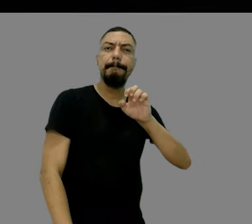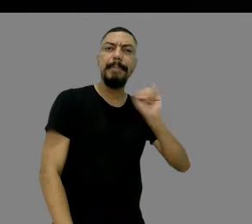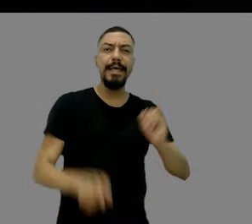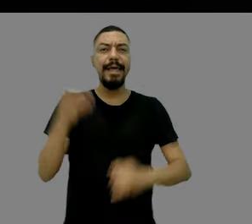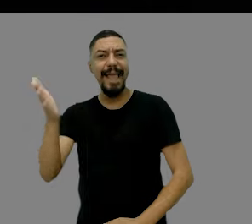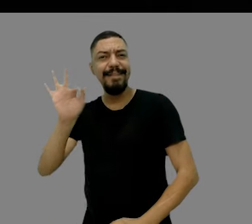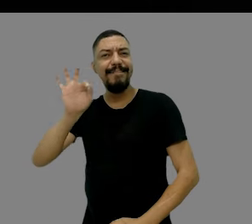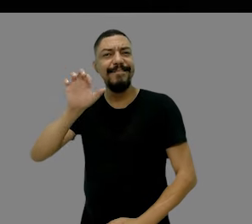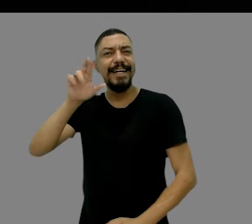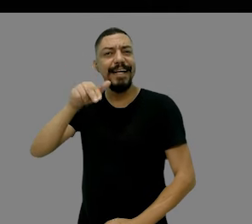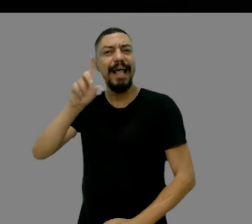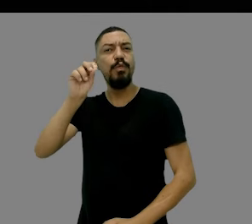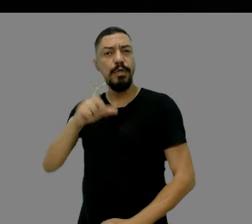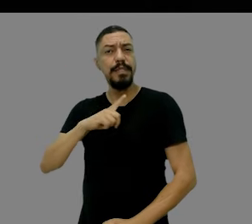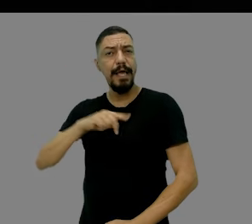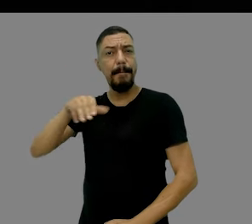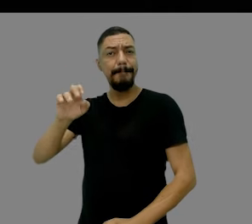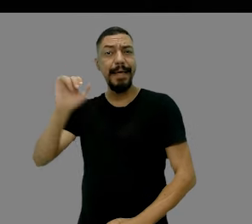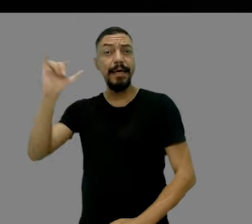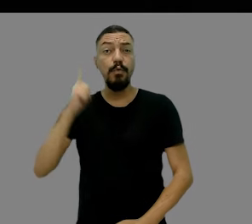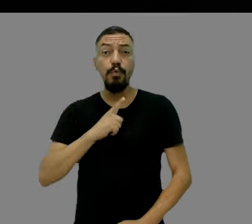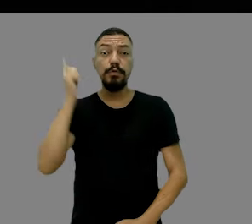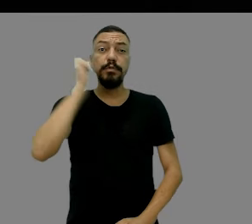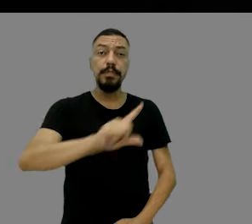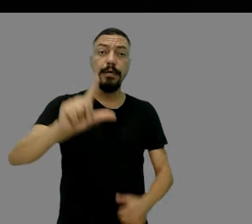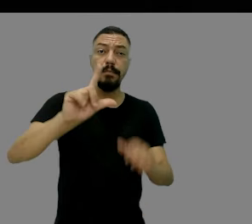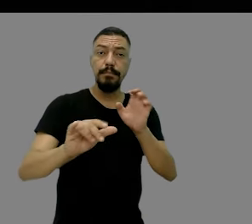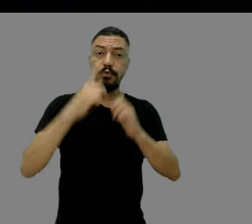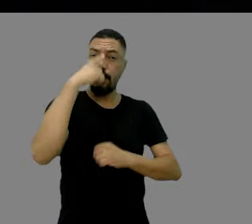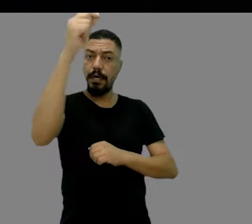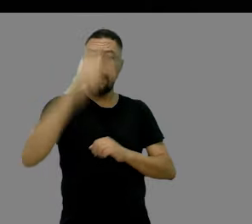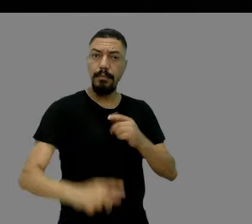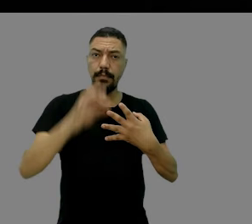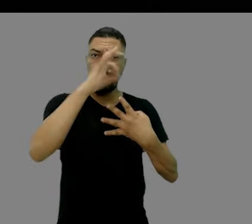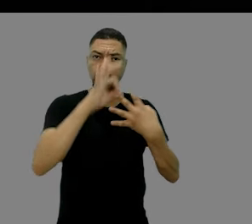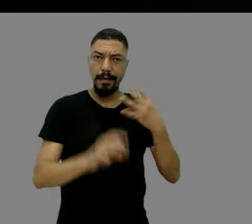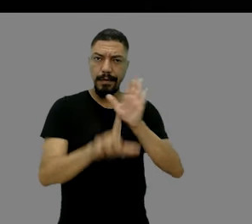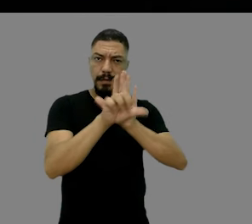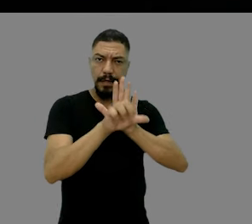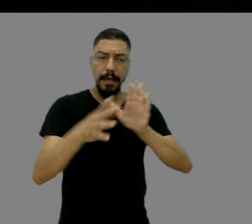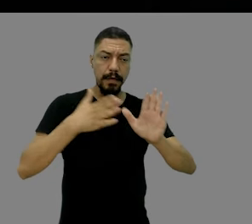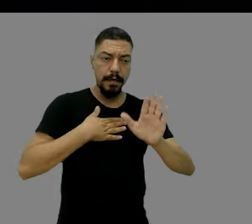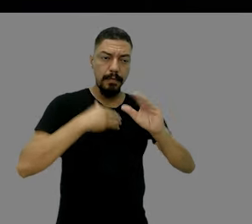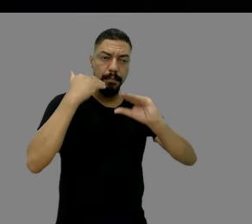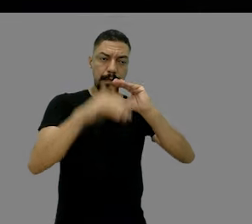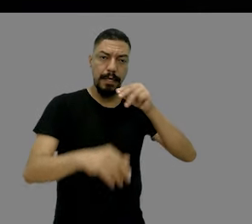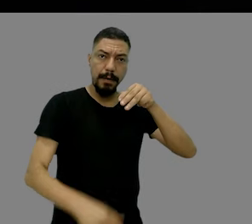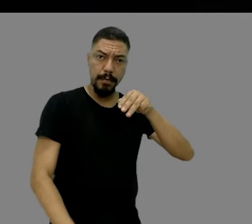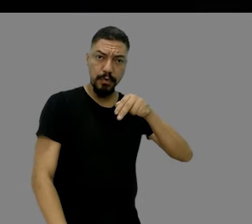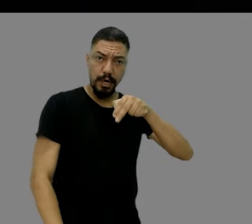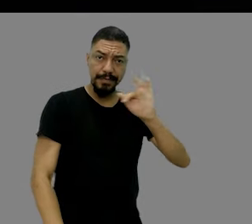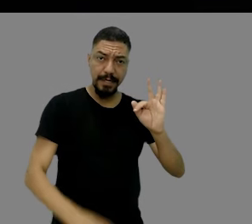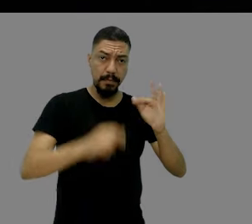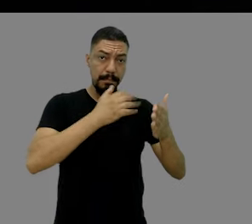ganhei o projeto, a Paulo Gustavo. Então, eu vou emitir da minha MEI uma nota fiscal para o meu CPF. Isso pode?